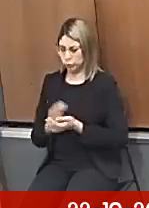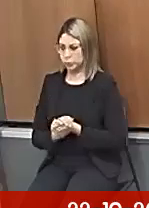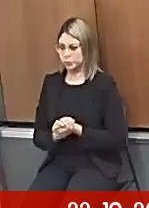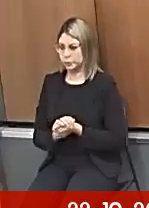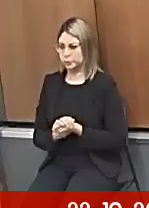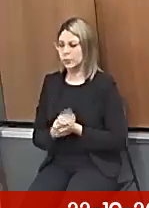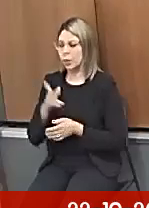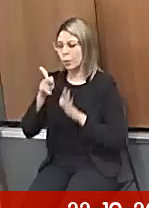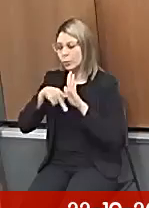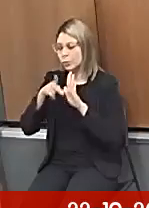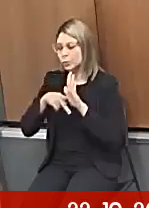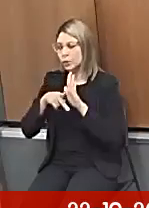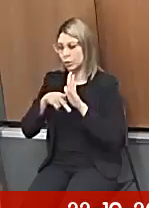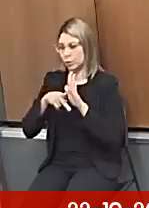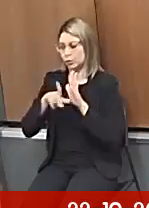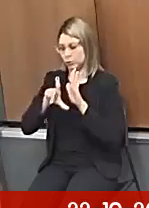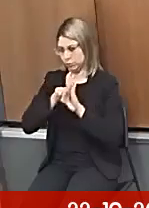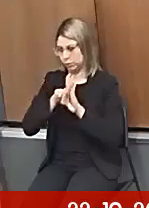O